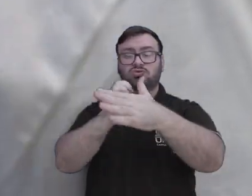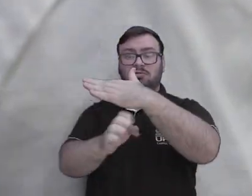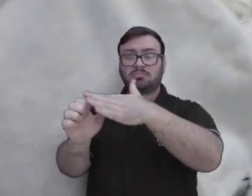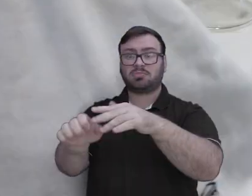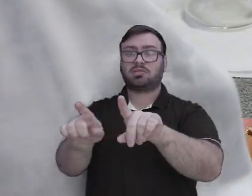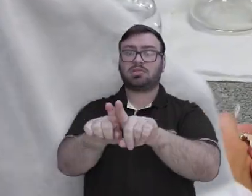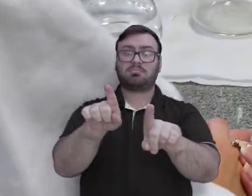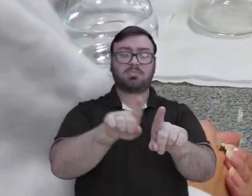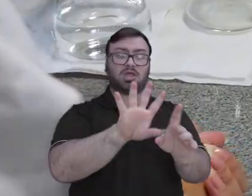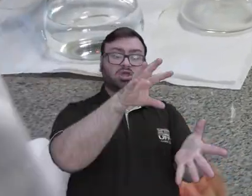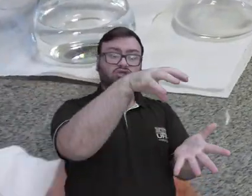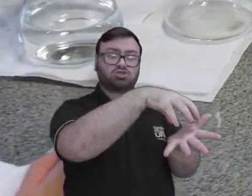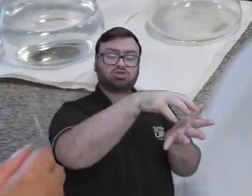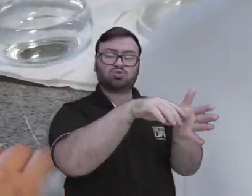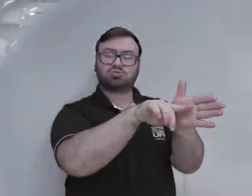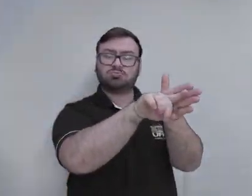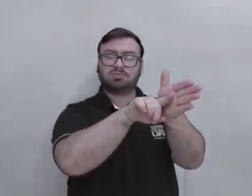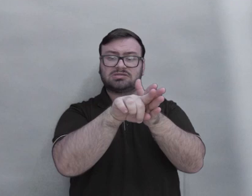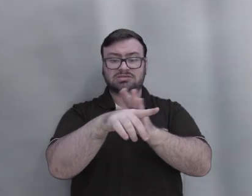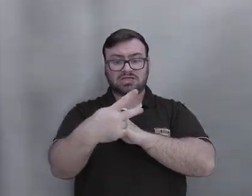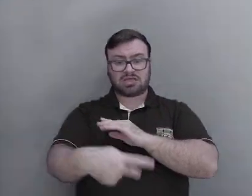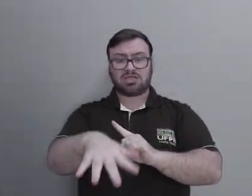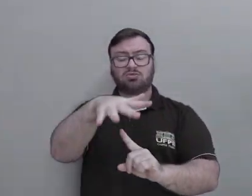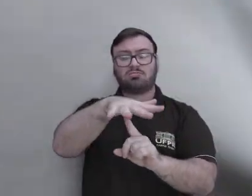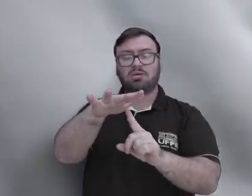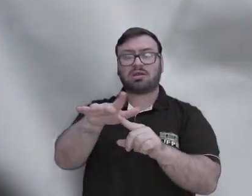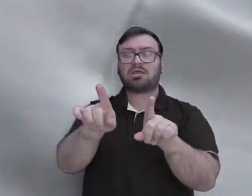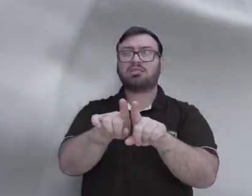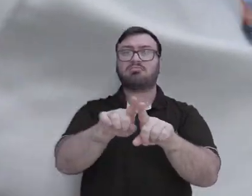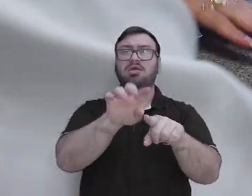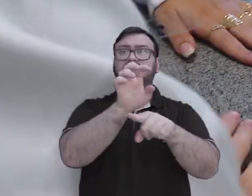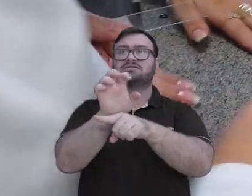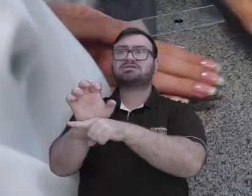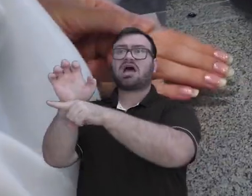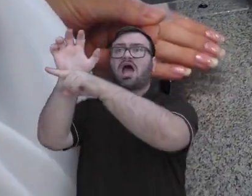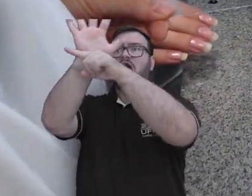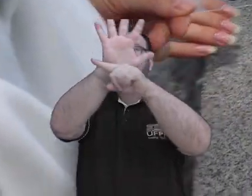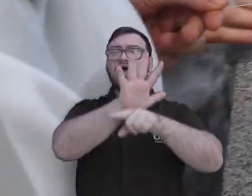quanto nos outros estados. E ficamos muito felizes que